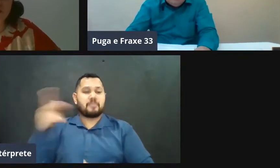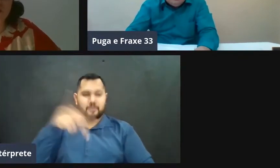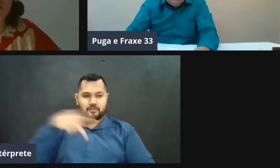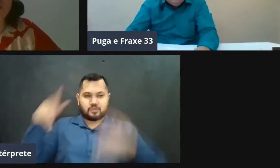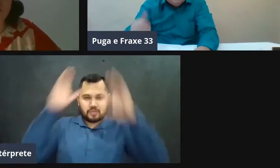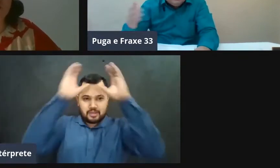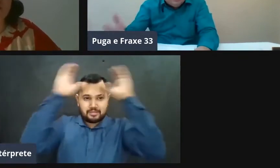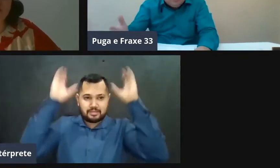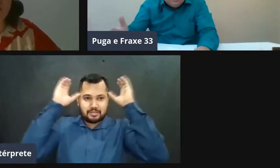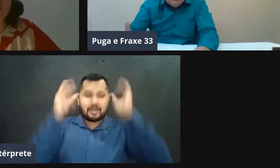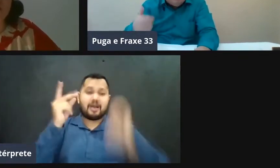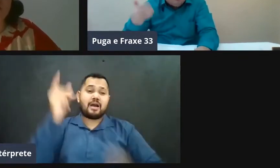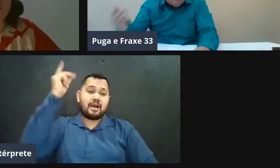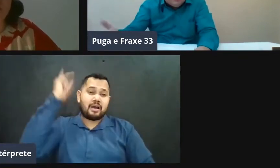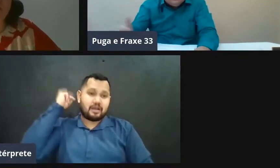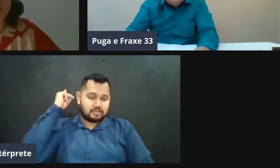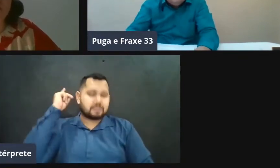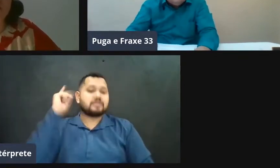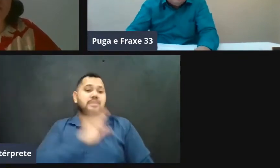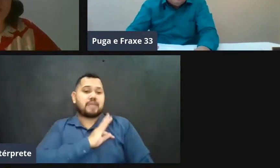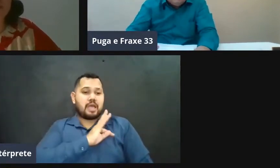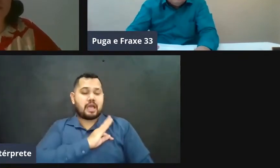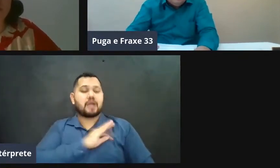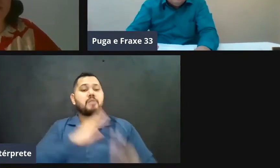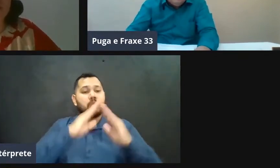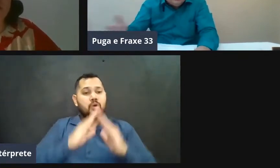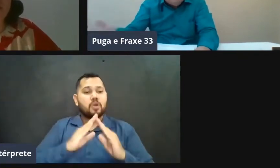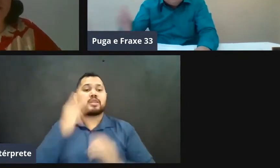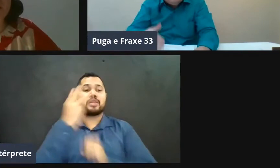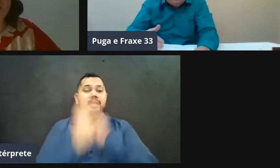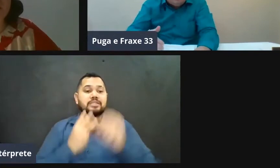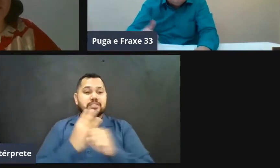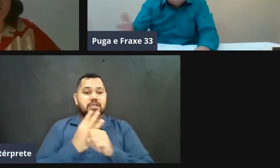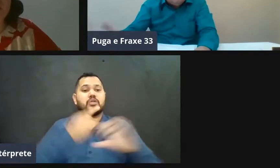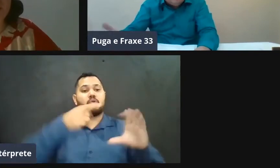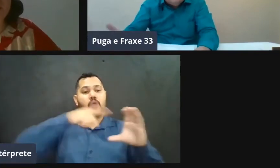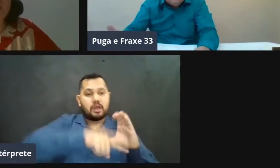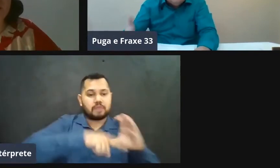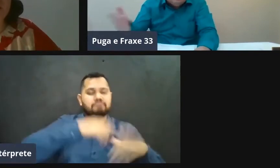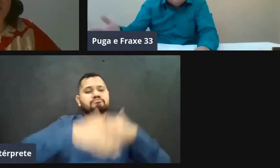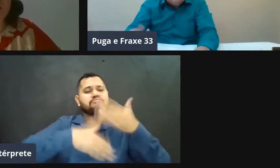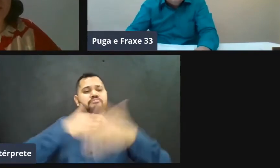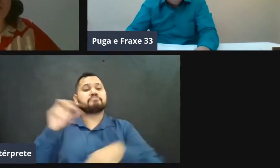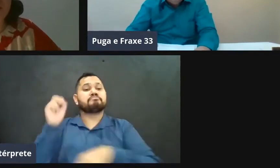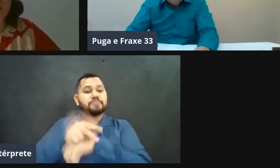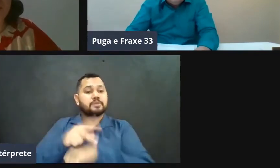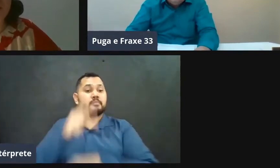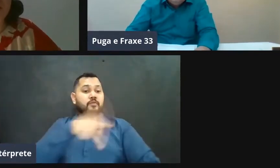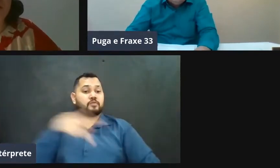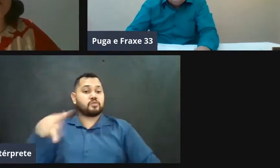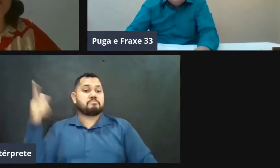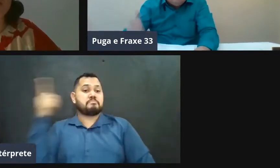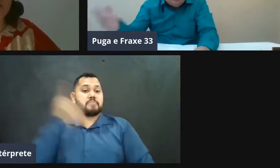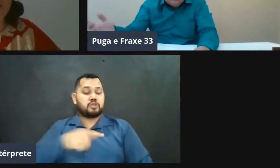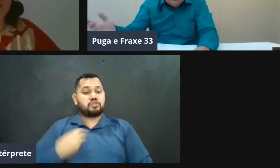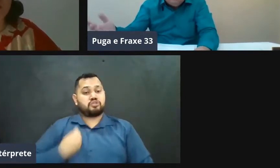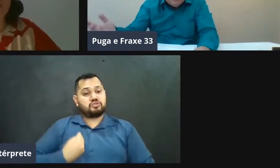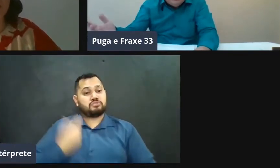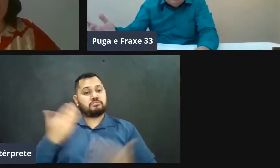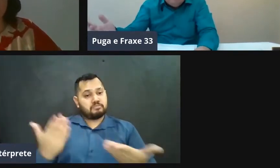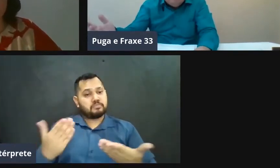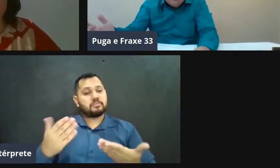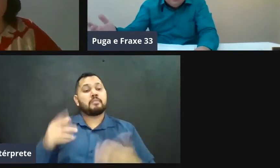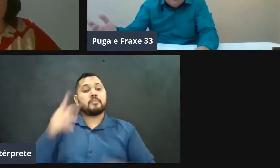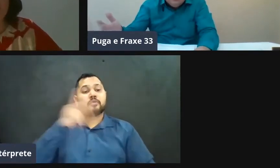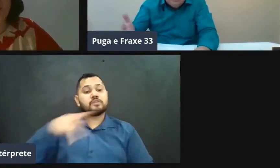da UFAM, lotada em Coari, morou 3 anos em Coari, e depois fez concurso para docente, hoje está conosco, aí a professora